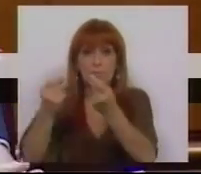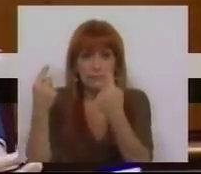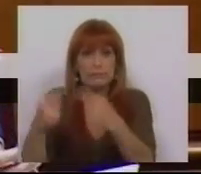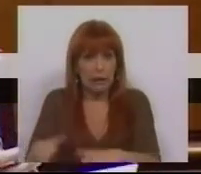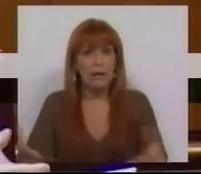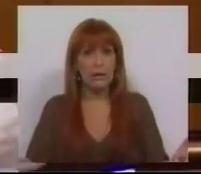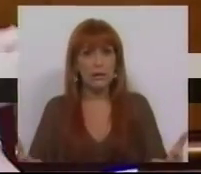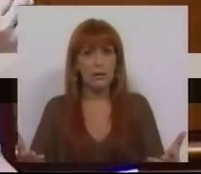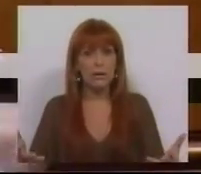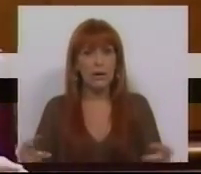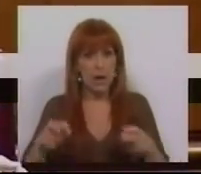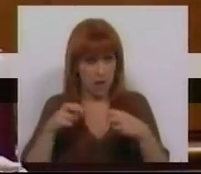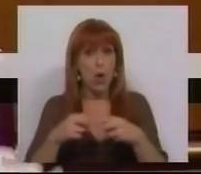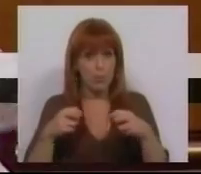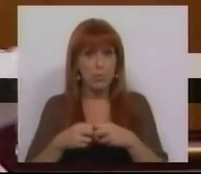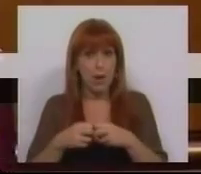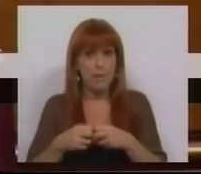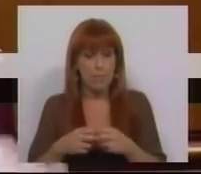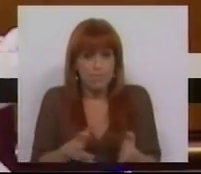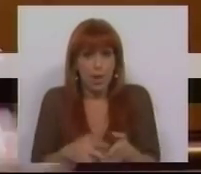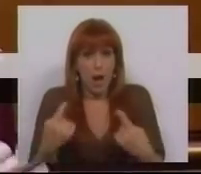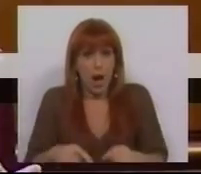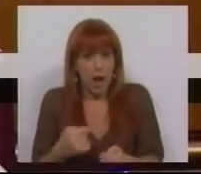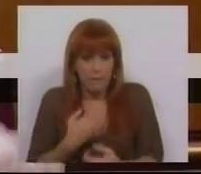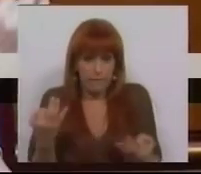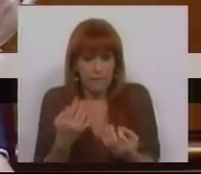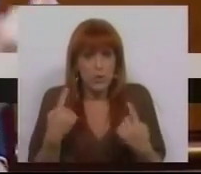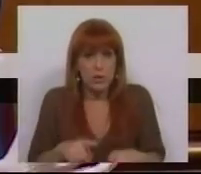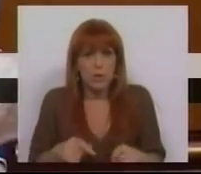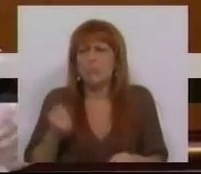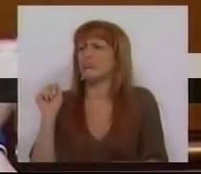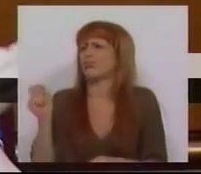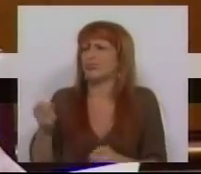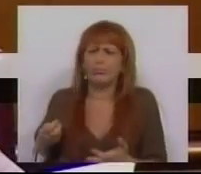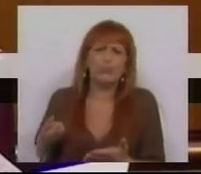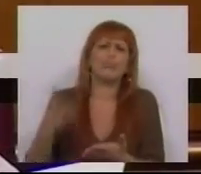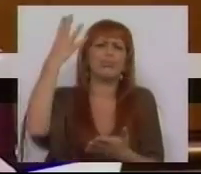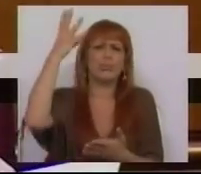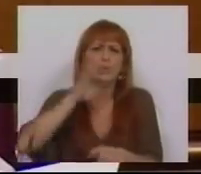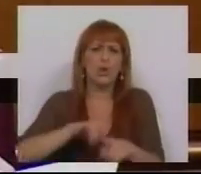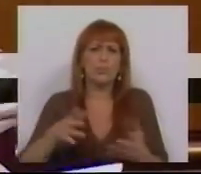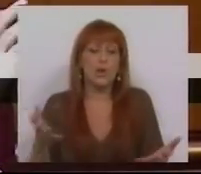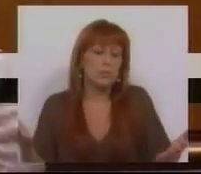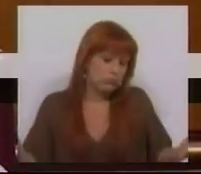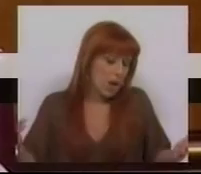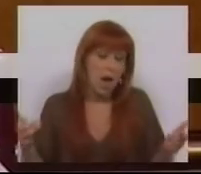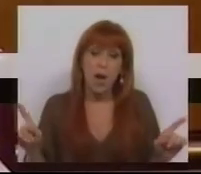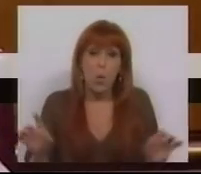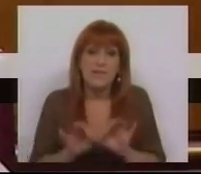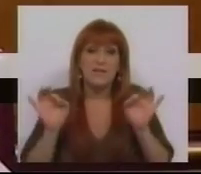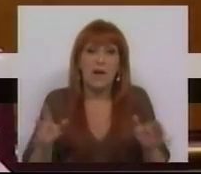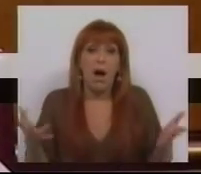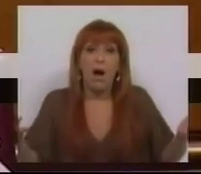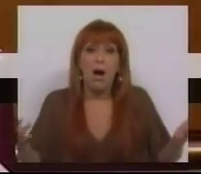orçamental, é um problema, é uma realidade, é uma constatação que tem dezenas de anos, Sr. Deputado. E isso não